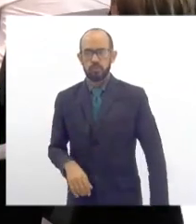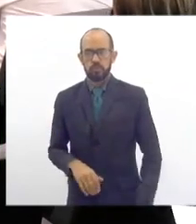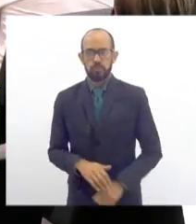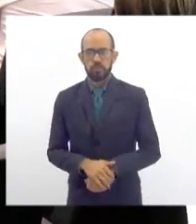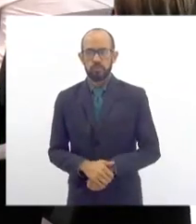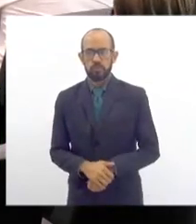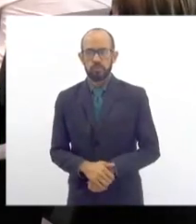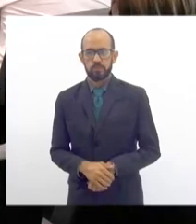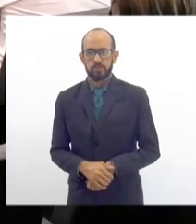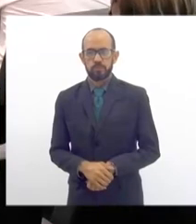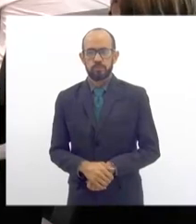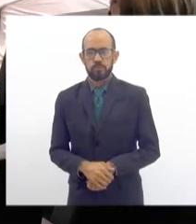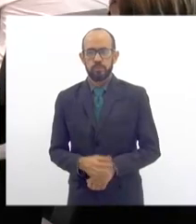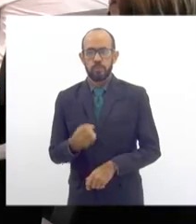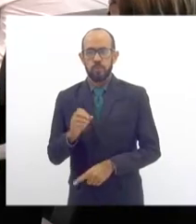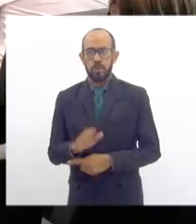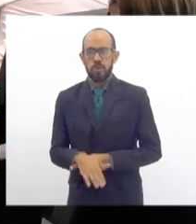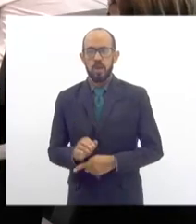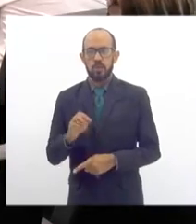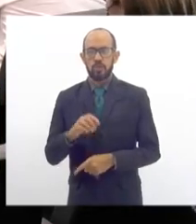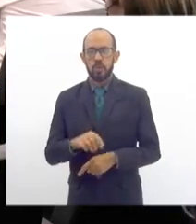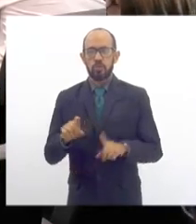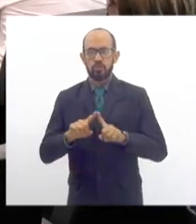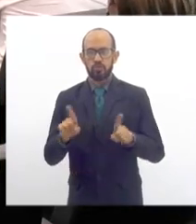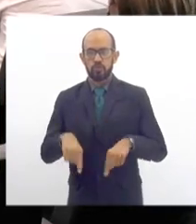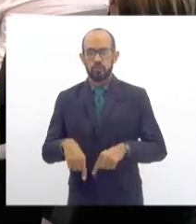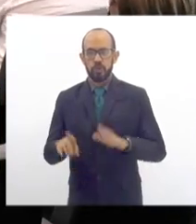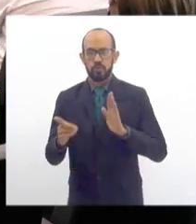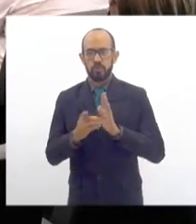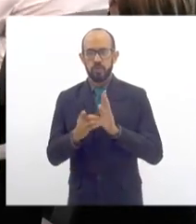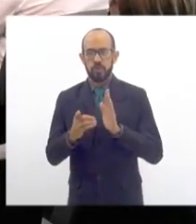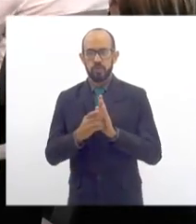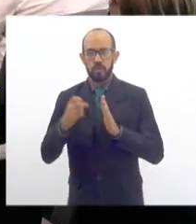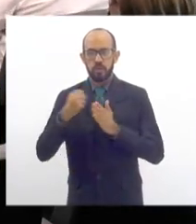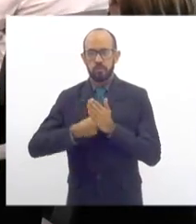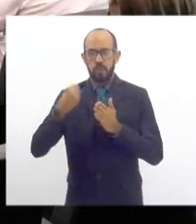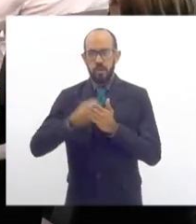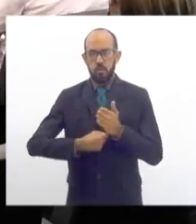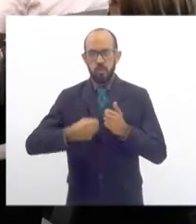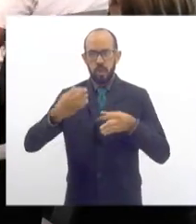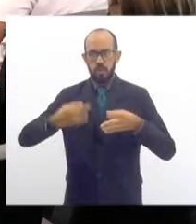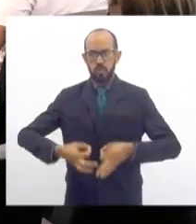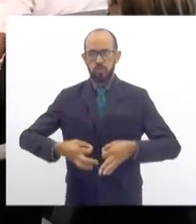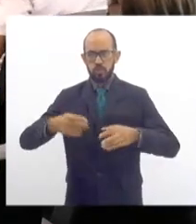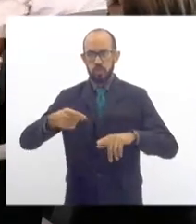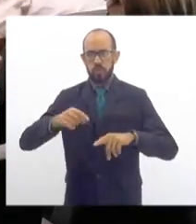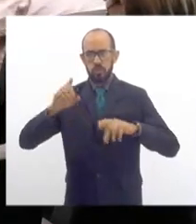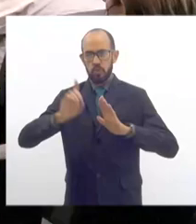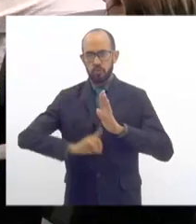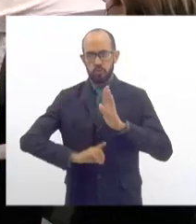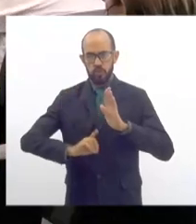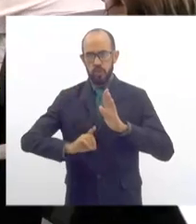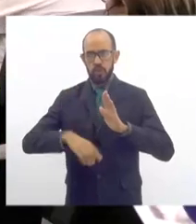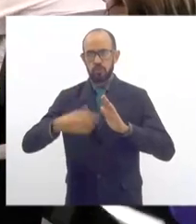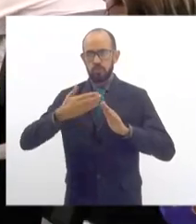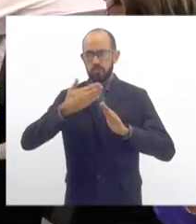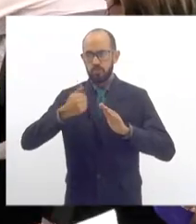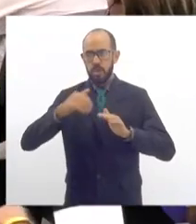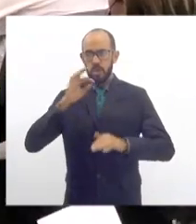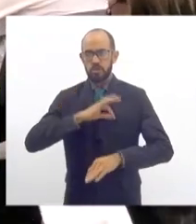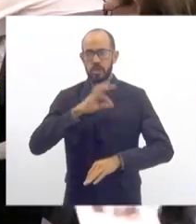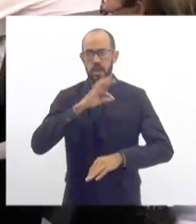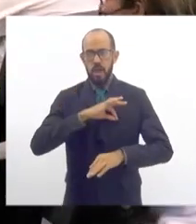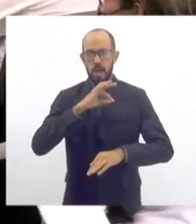Boa tarde aos servidores do DETRAN, que estão na sua luta justa por seus direitos, por uma melhor remuneração,